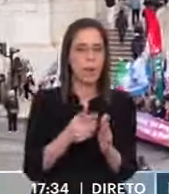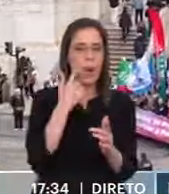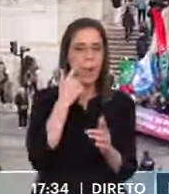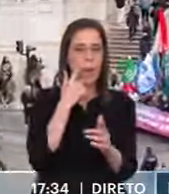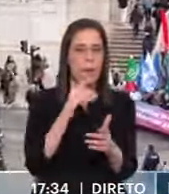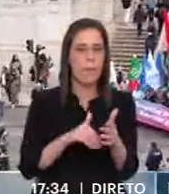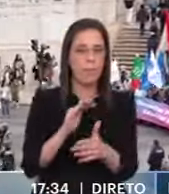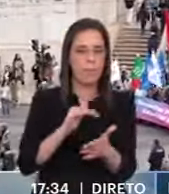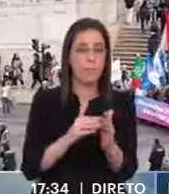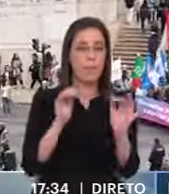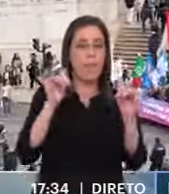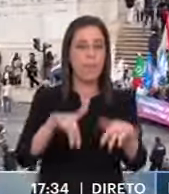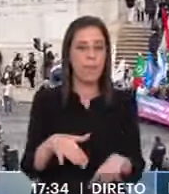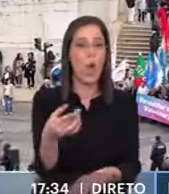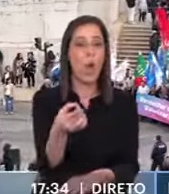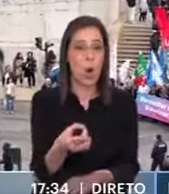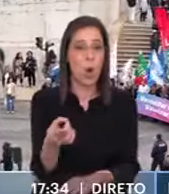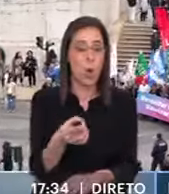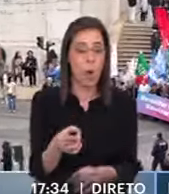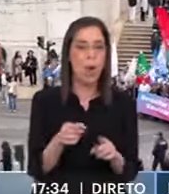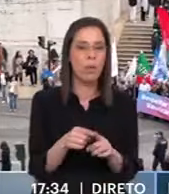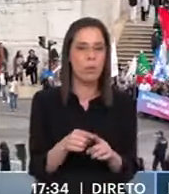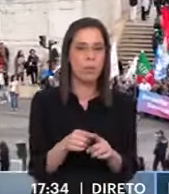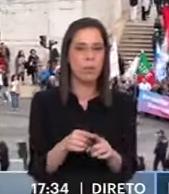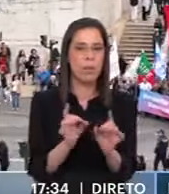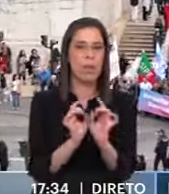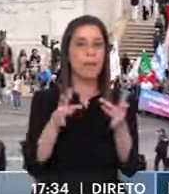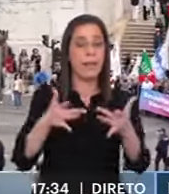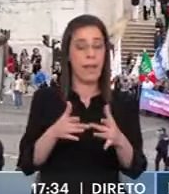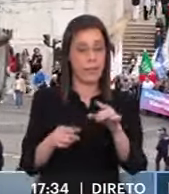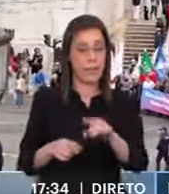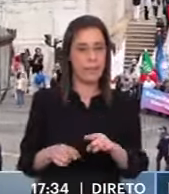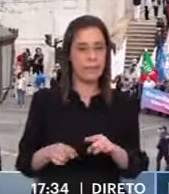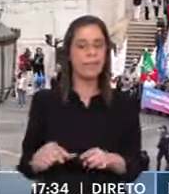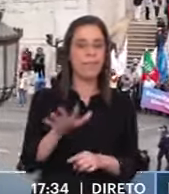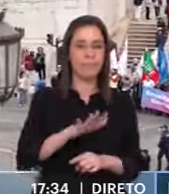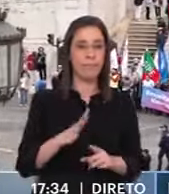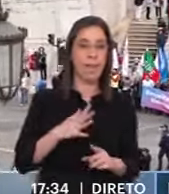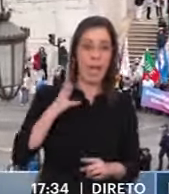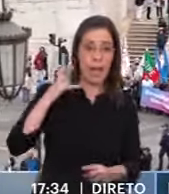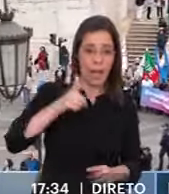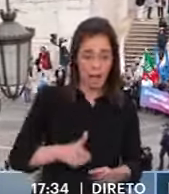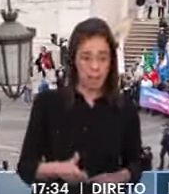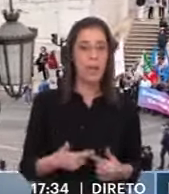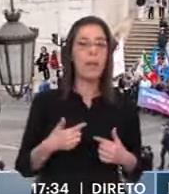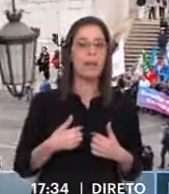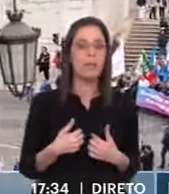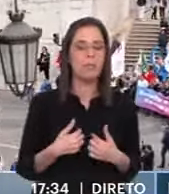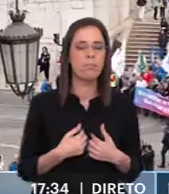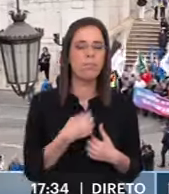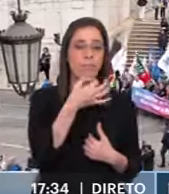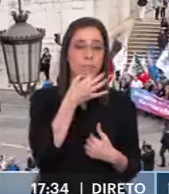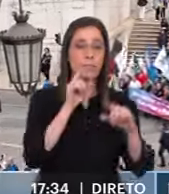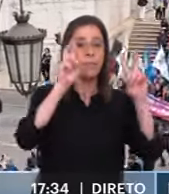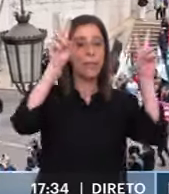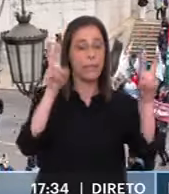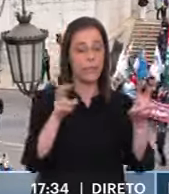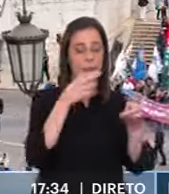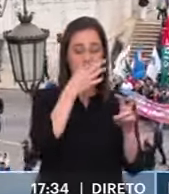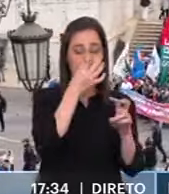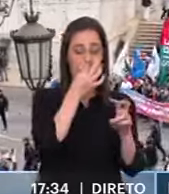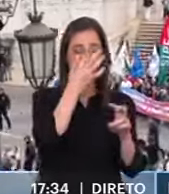e das provas finais de nono ano em regime digital. Portanto, é uma situação que nós amanhã iremos pontuar.